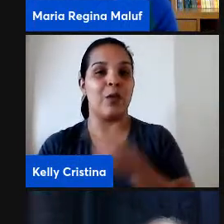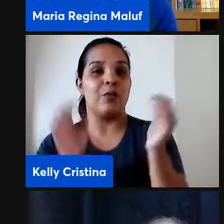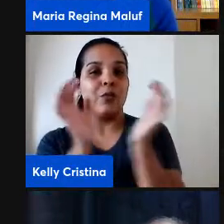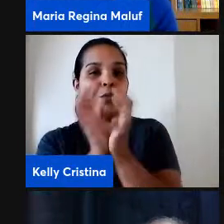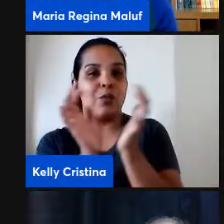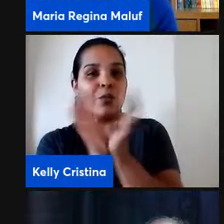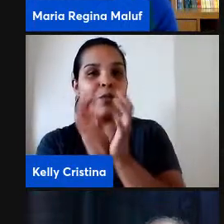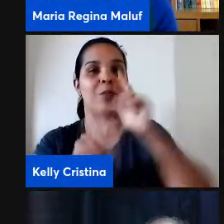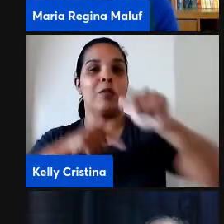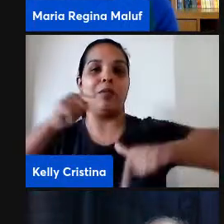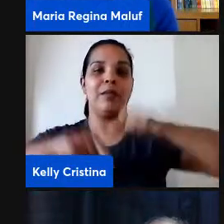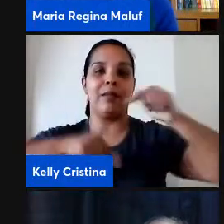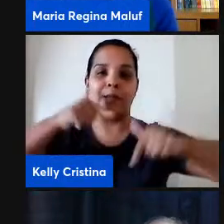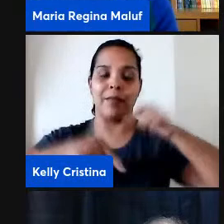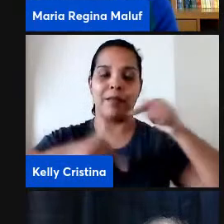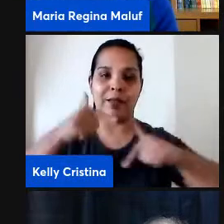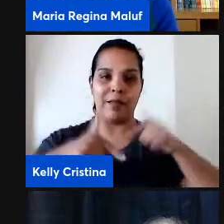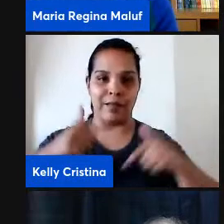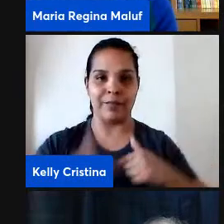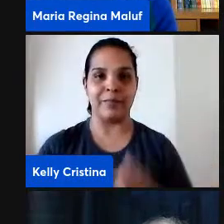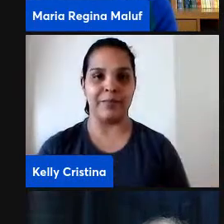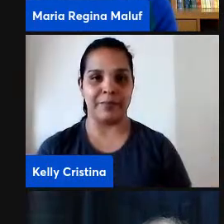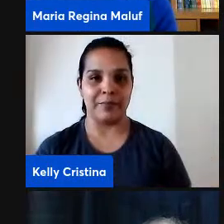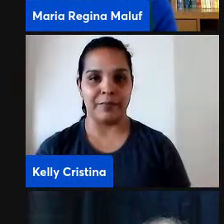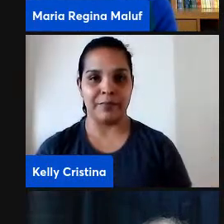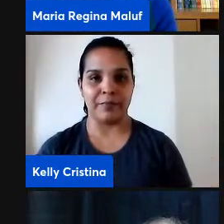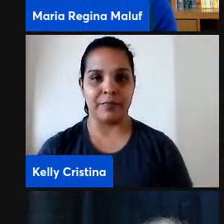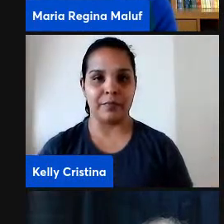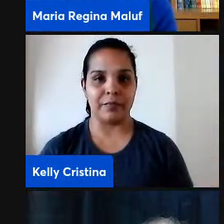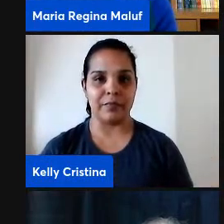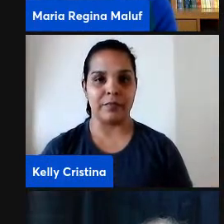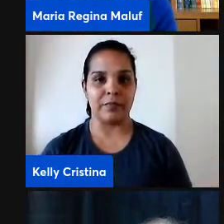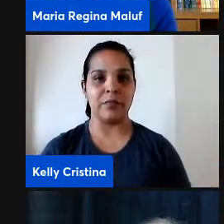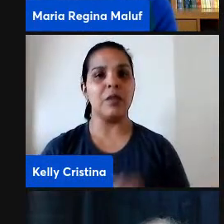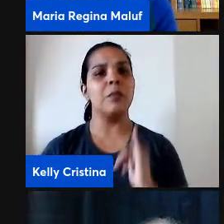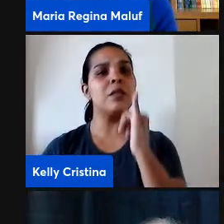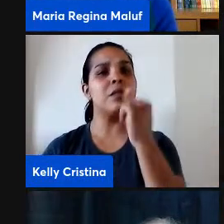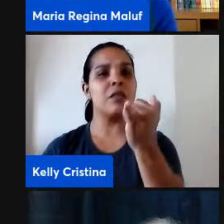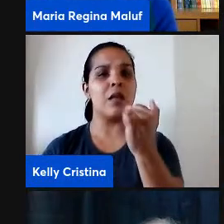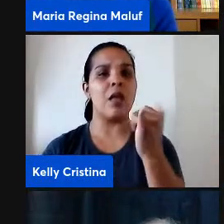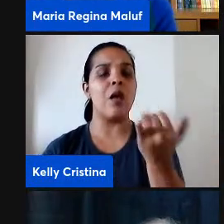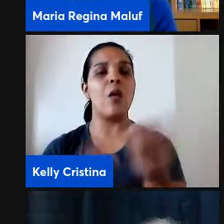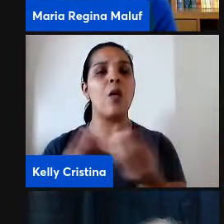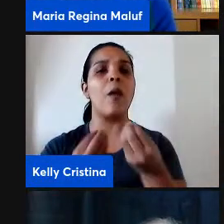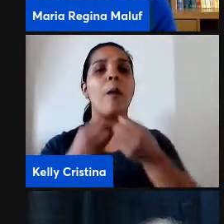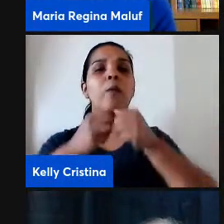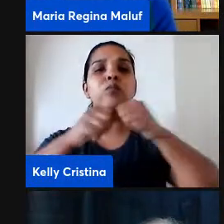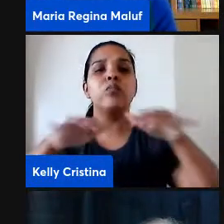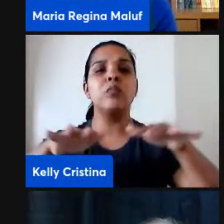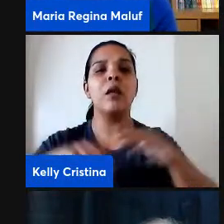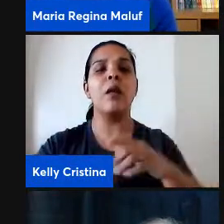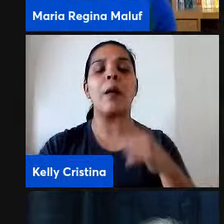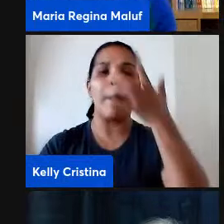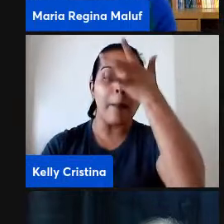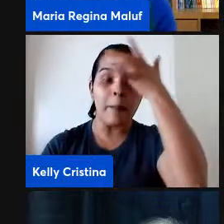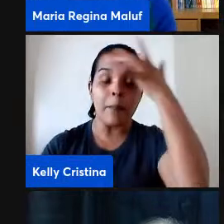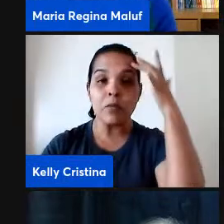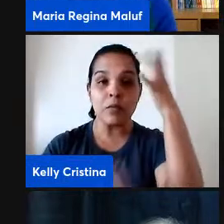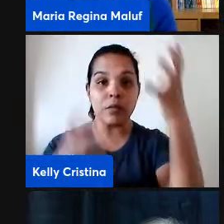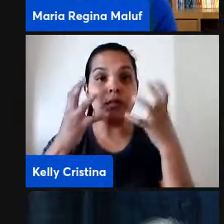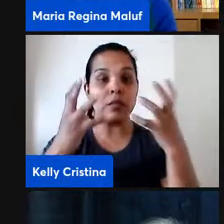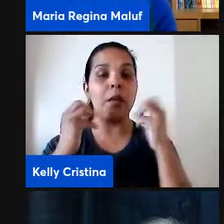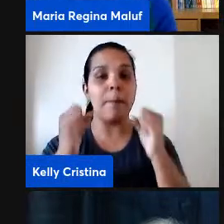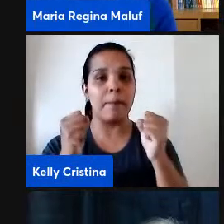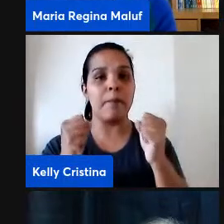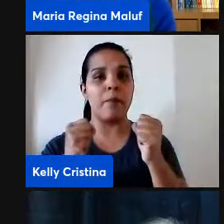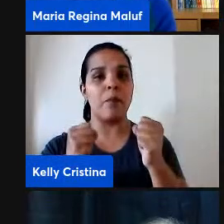trabalhado aqui. Acho que o que importa é tu dizeres qual é a publicação, para a pessoa, se quiser, pode acessar, né,